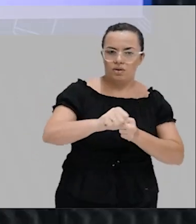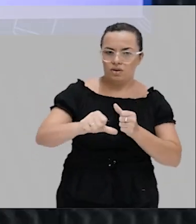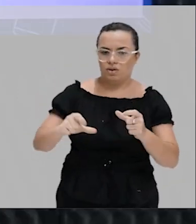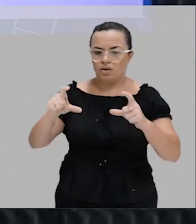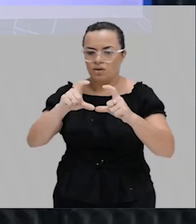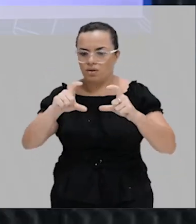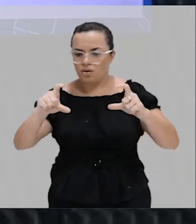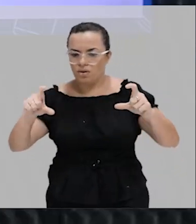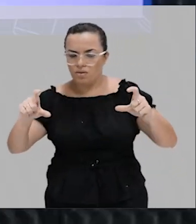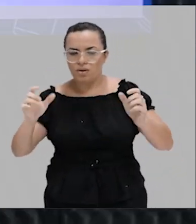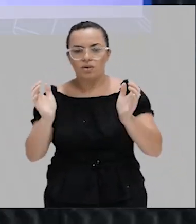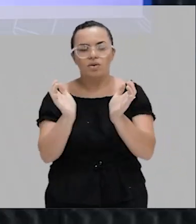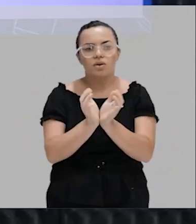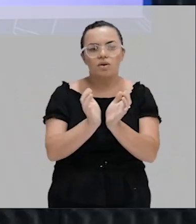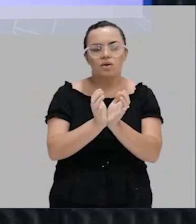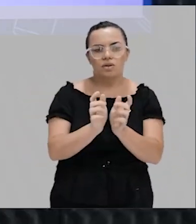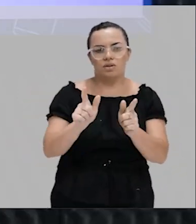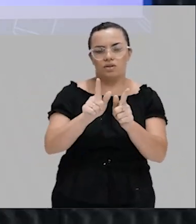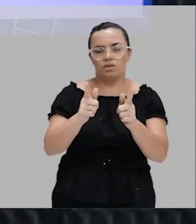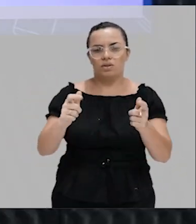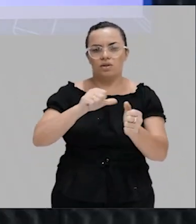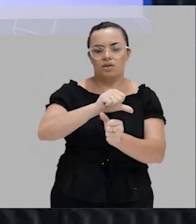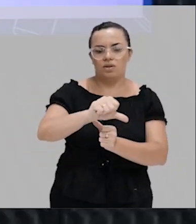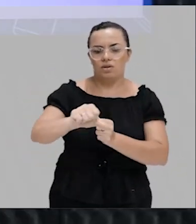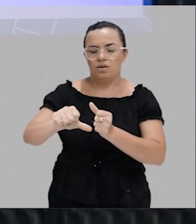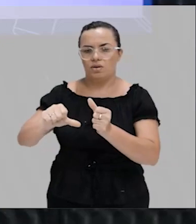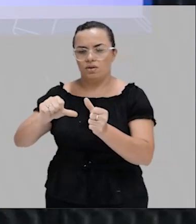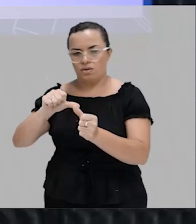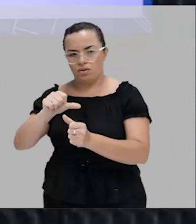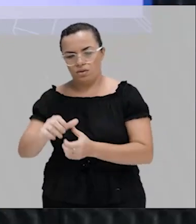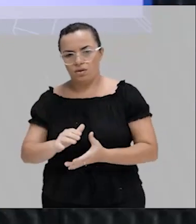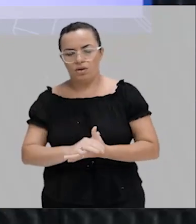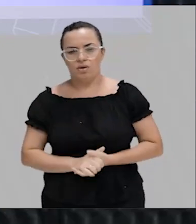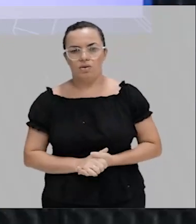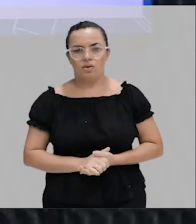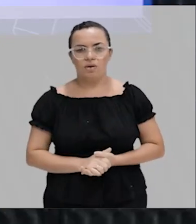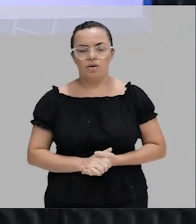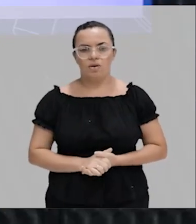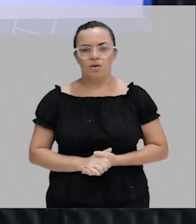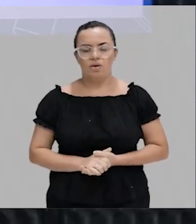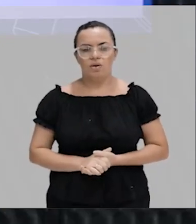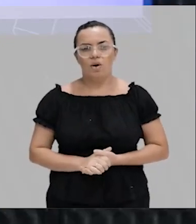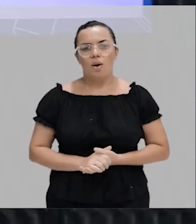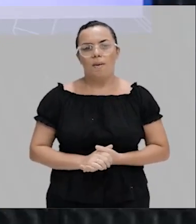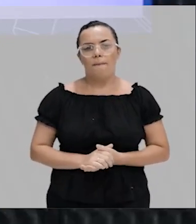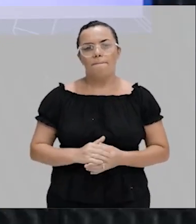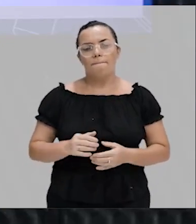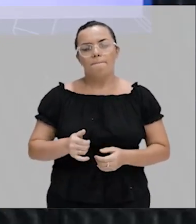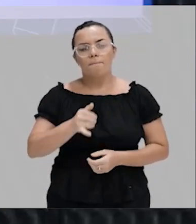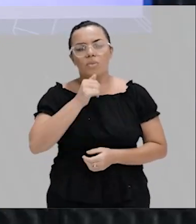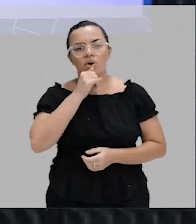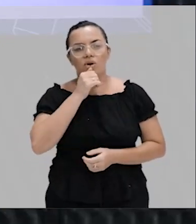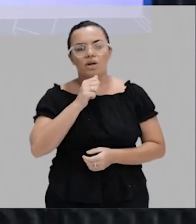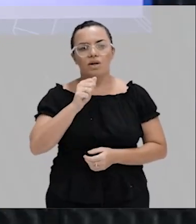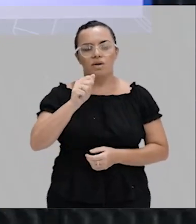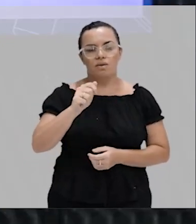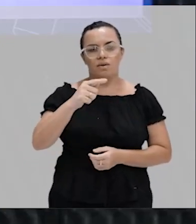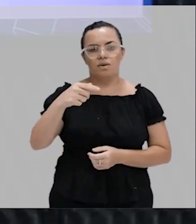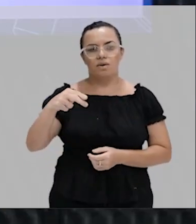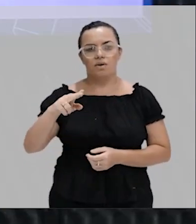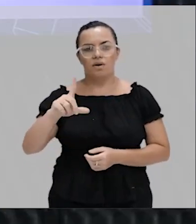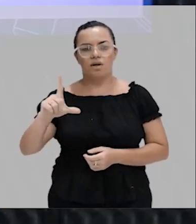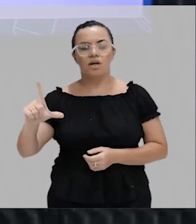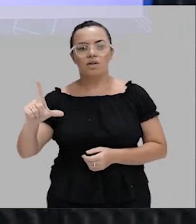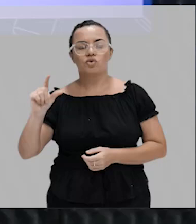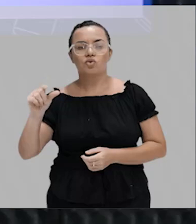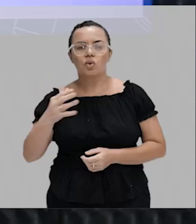classe gramatical. Eu posso ter uma mudança da classe gramatical. Quando eu digo azul, de cara eu já sei que azul seria o quê? Uma